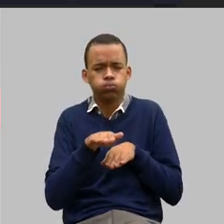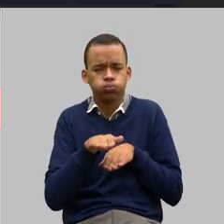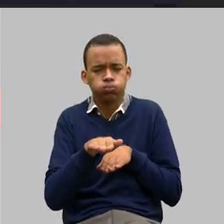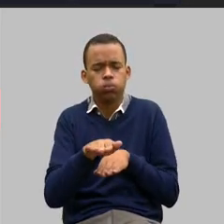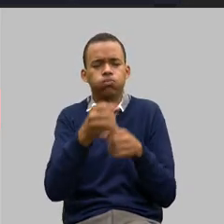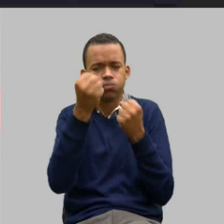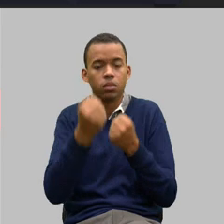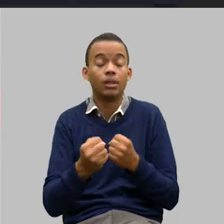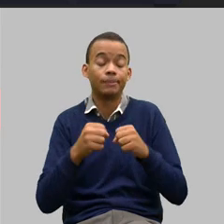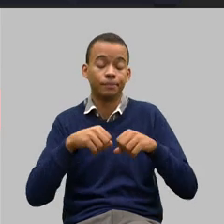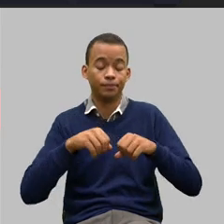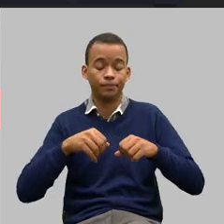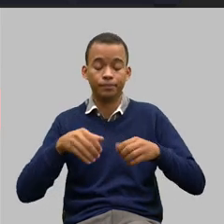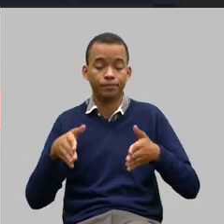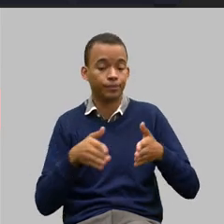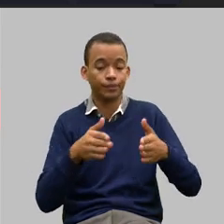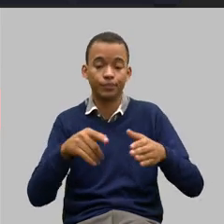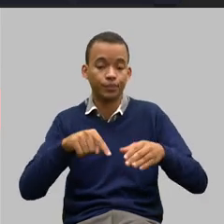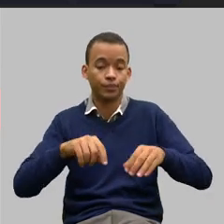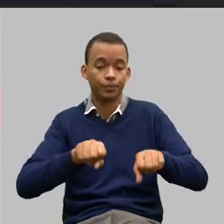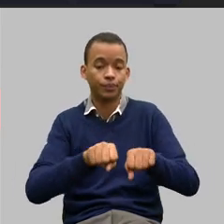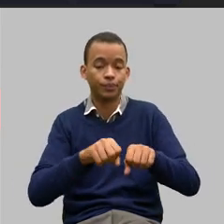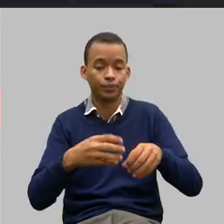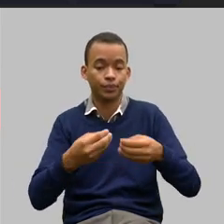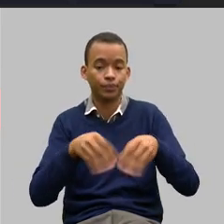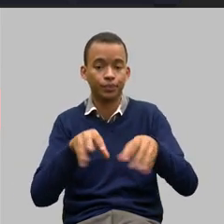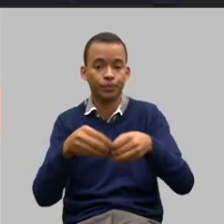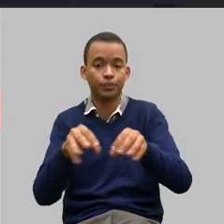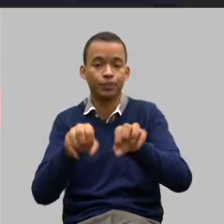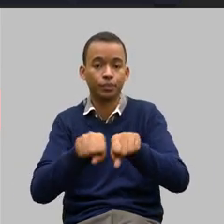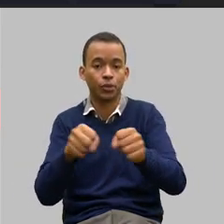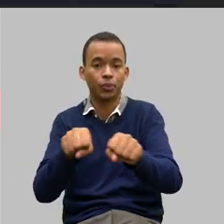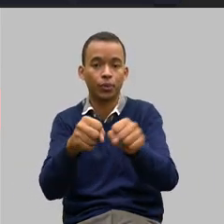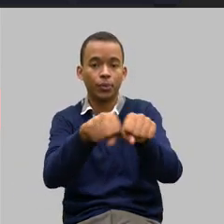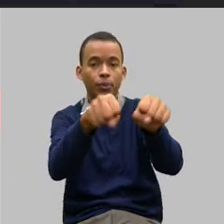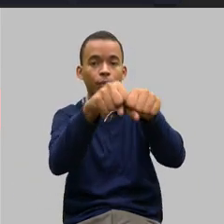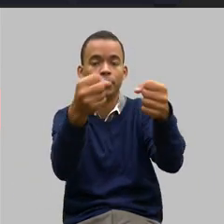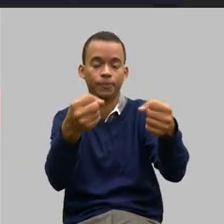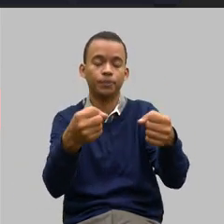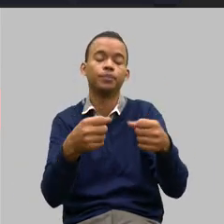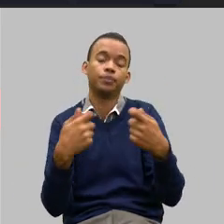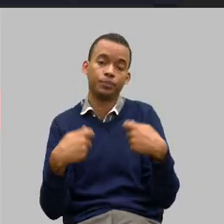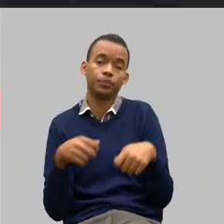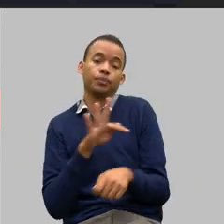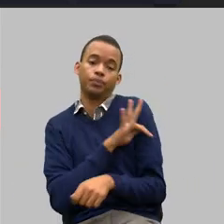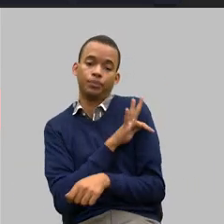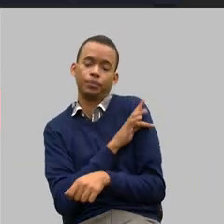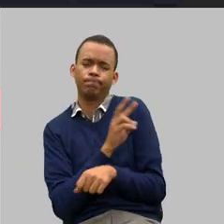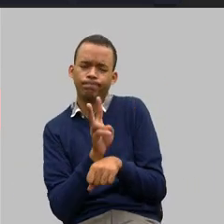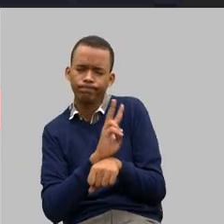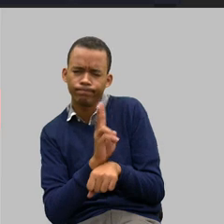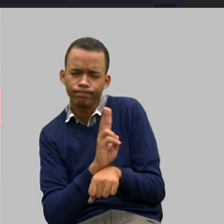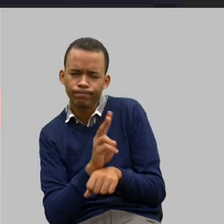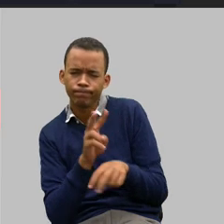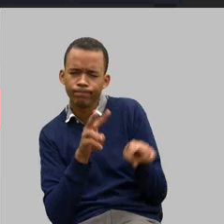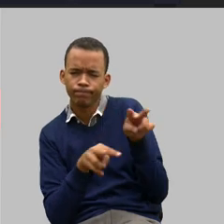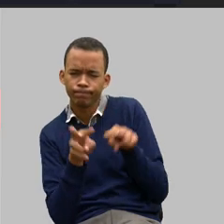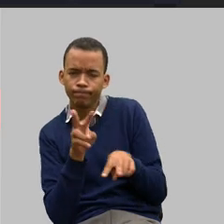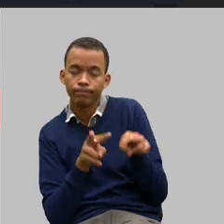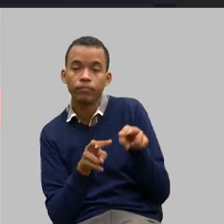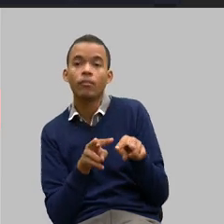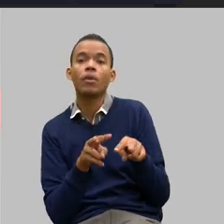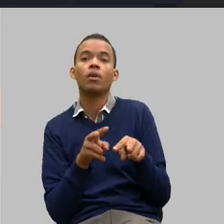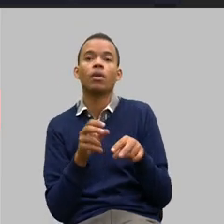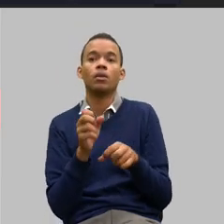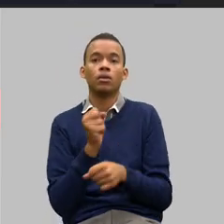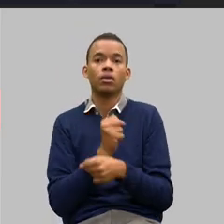e aí para isso é fundamental o trabalho da fiscalização então de 22 a gente saiu de seis Balanças em operação no estado e hoje temos